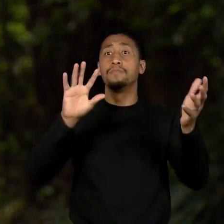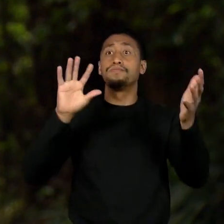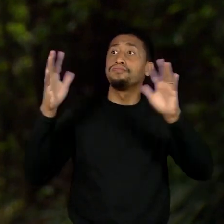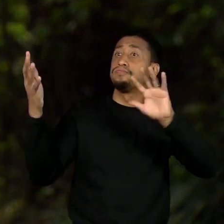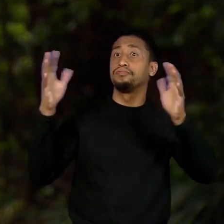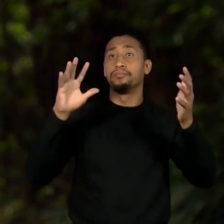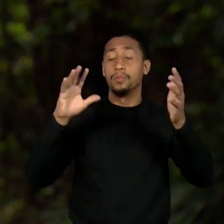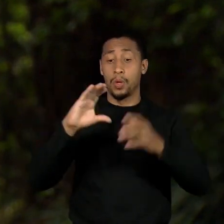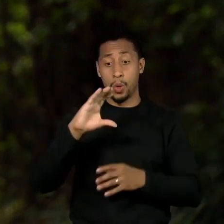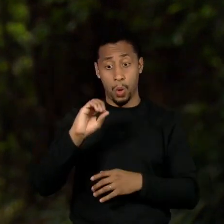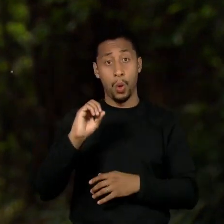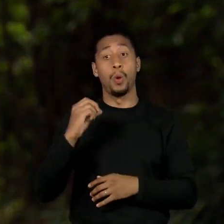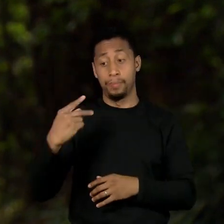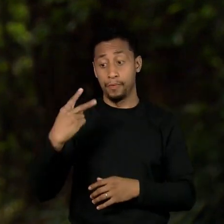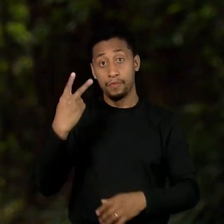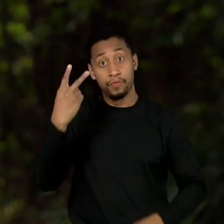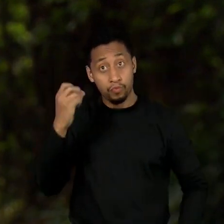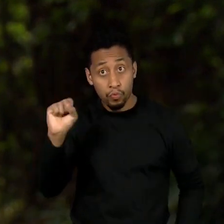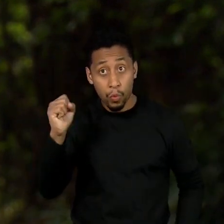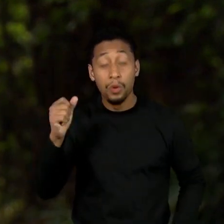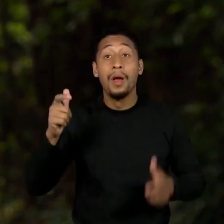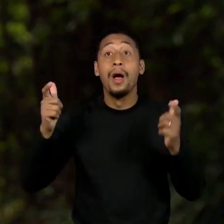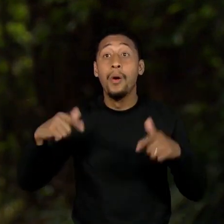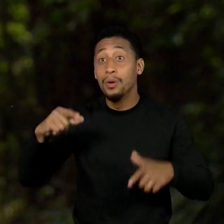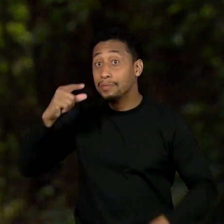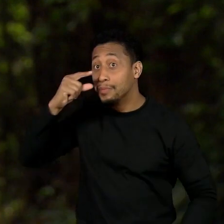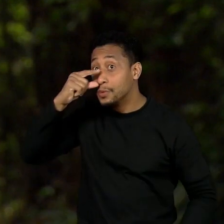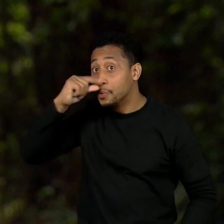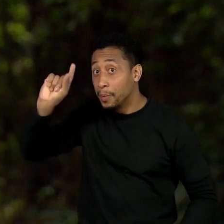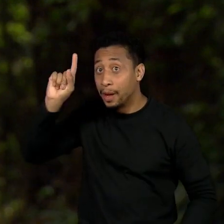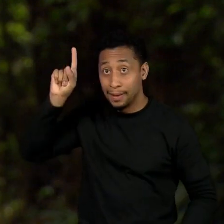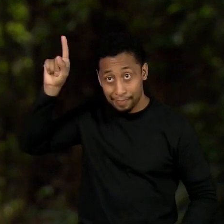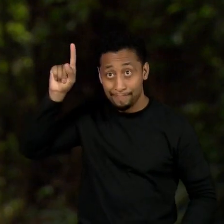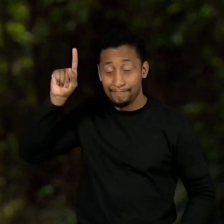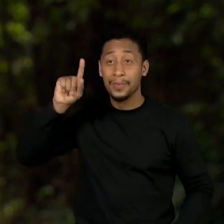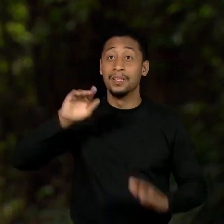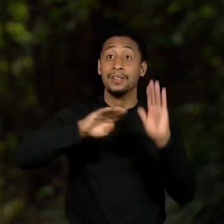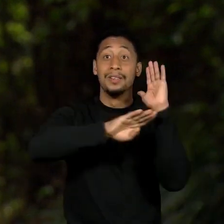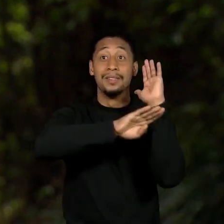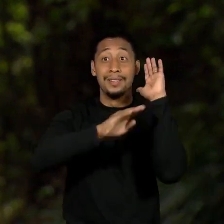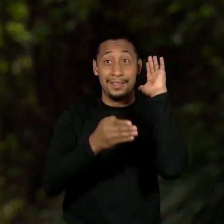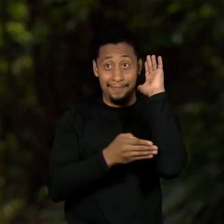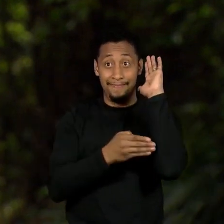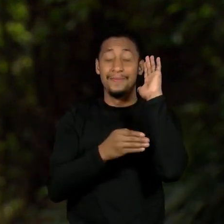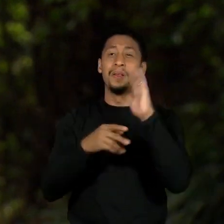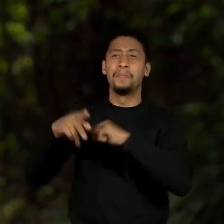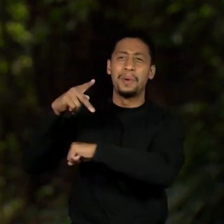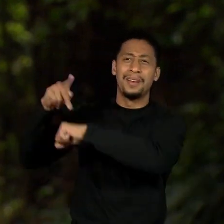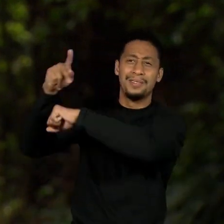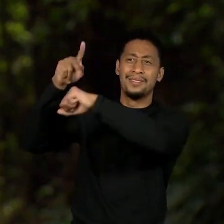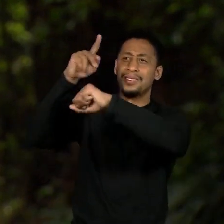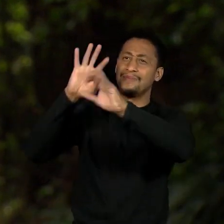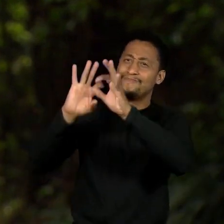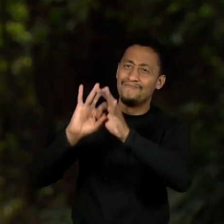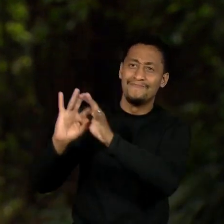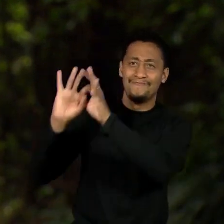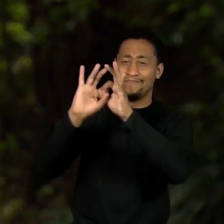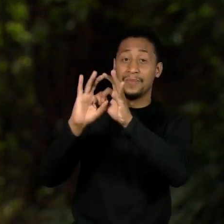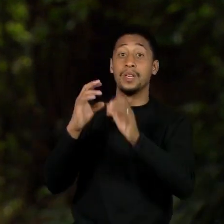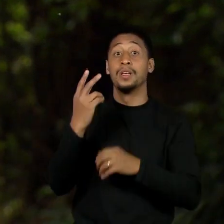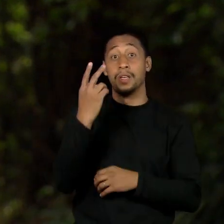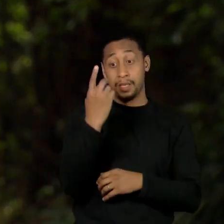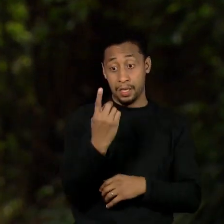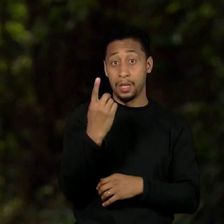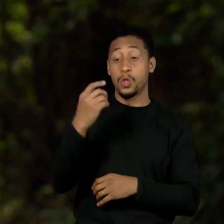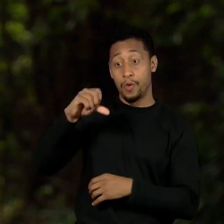A COP28 será em Dubai, nos Emirados Árabes Unidos. Participam 198 países